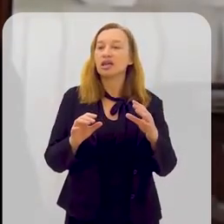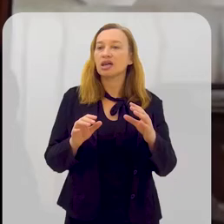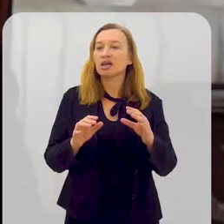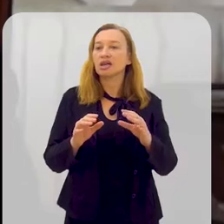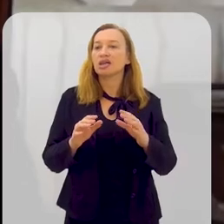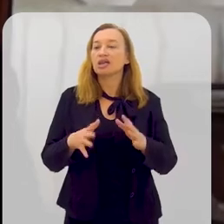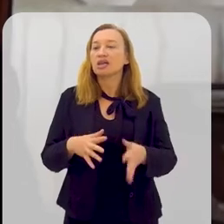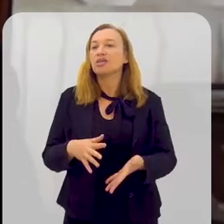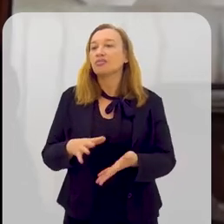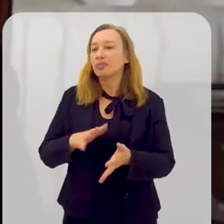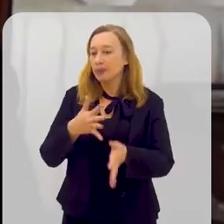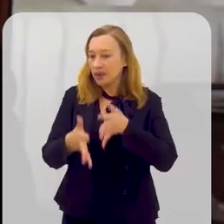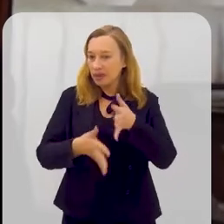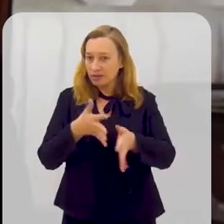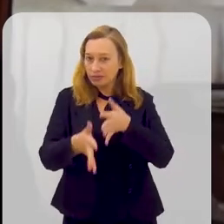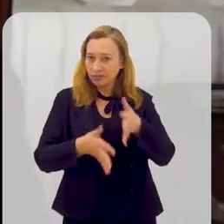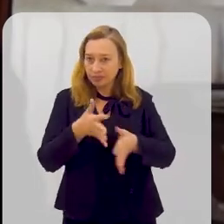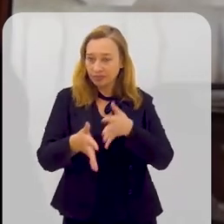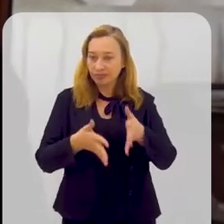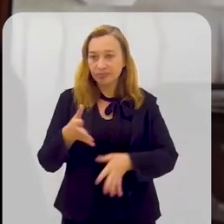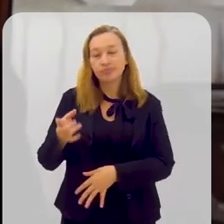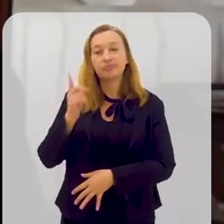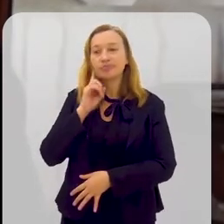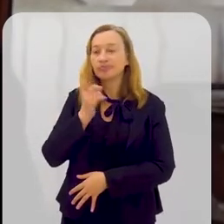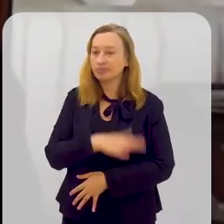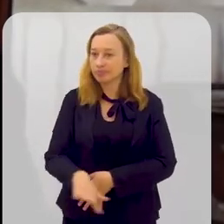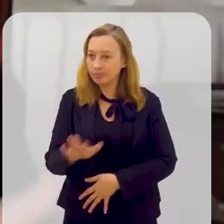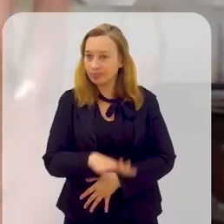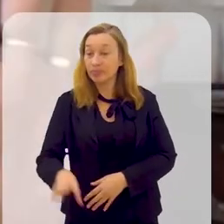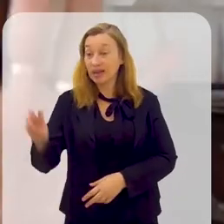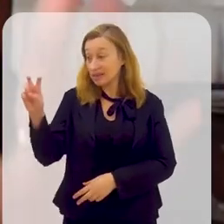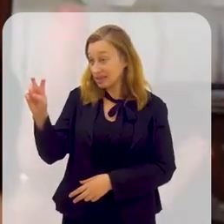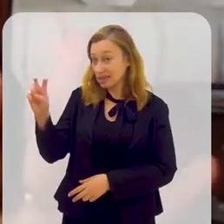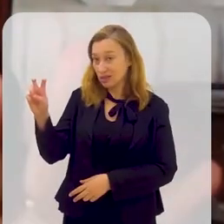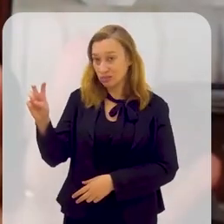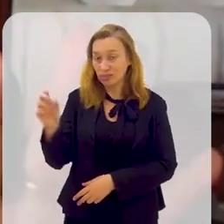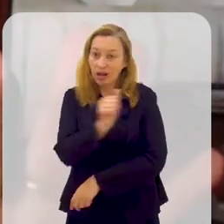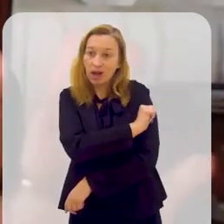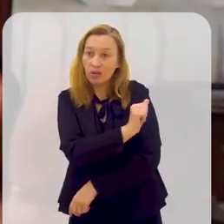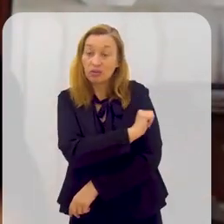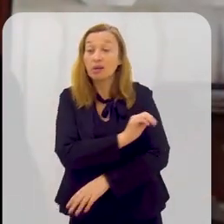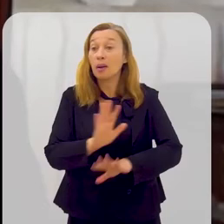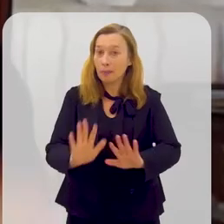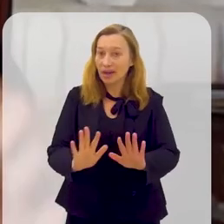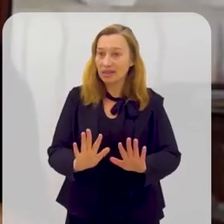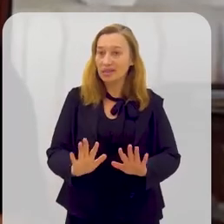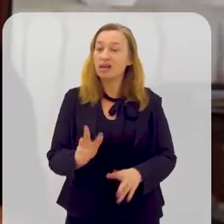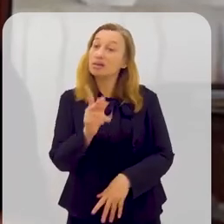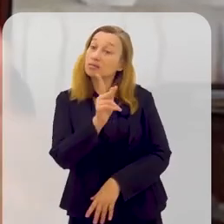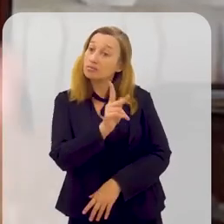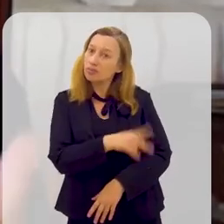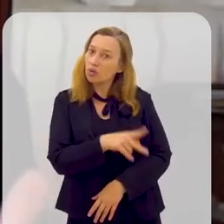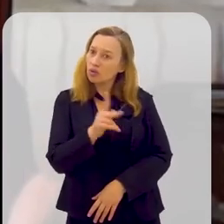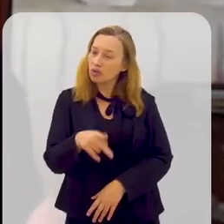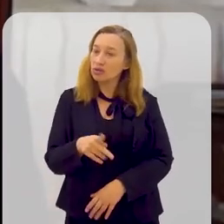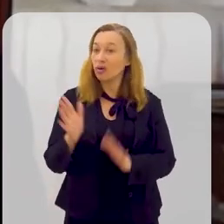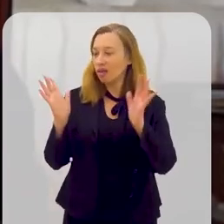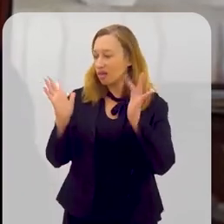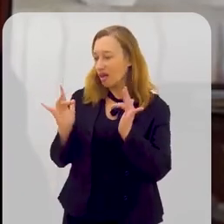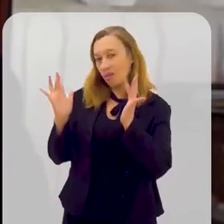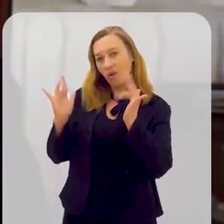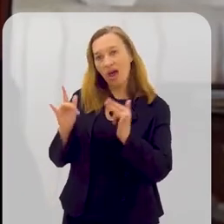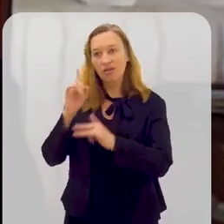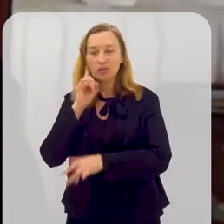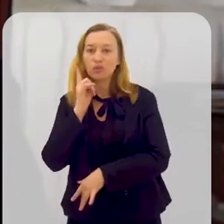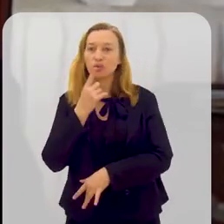falava para a língua de sinais para os alunos surdos da classe que eram cinco mas deixa estar que essa professora